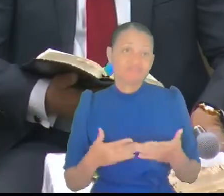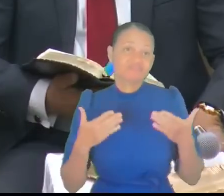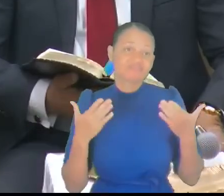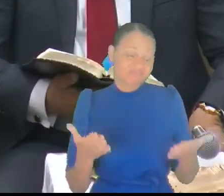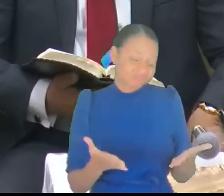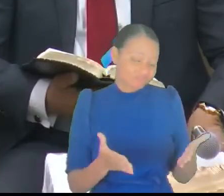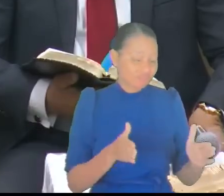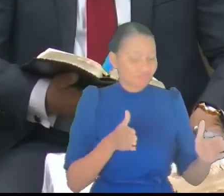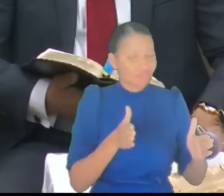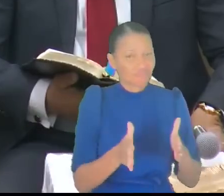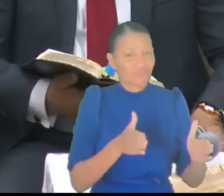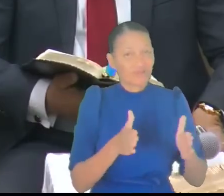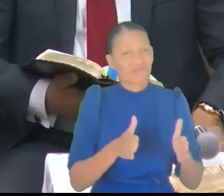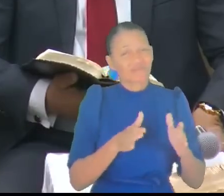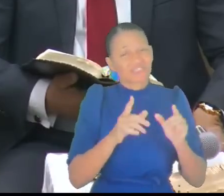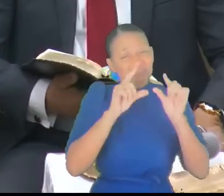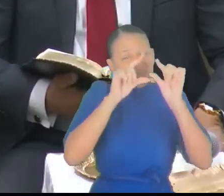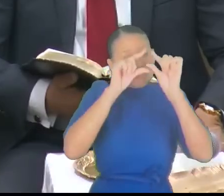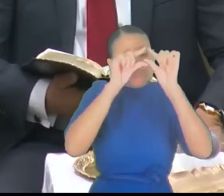uma fase minguante.